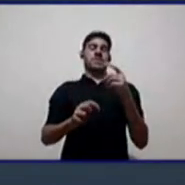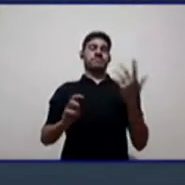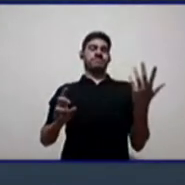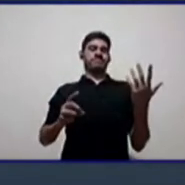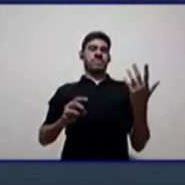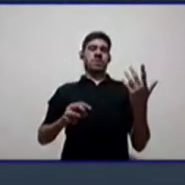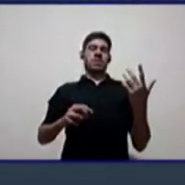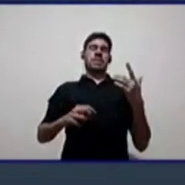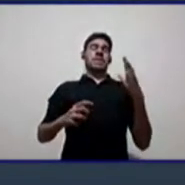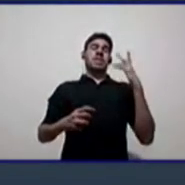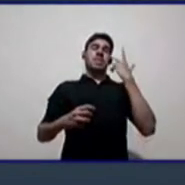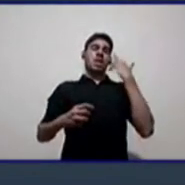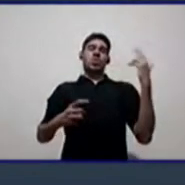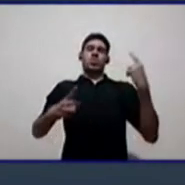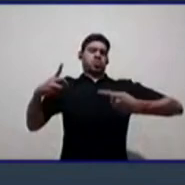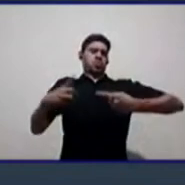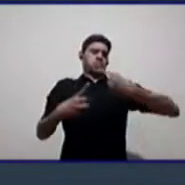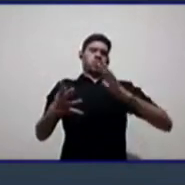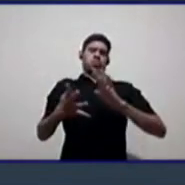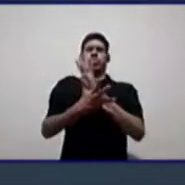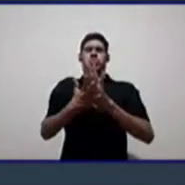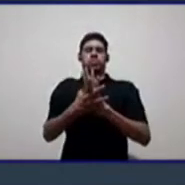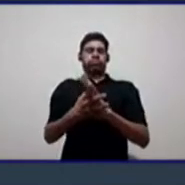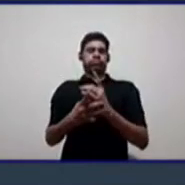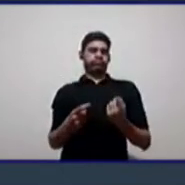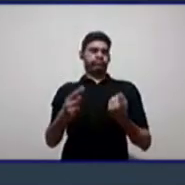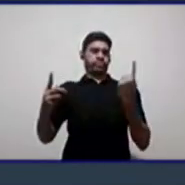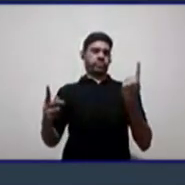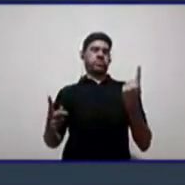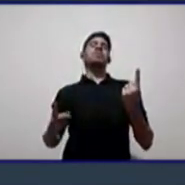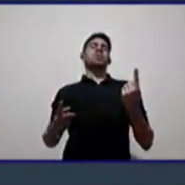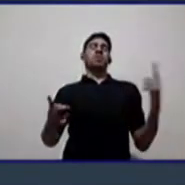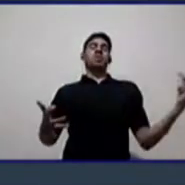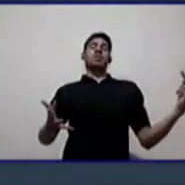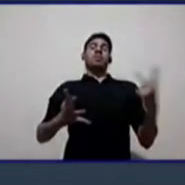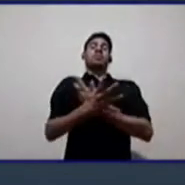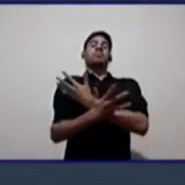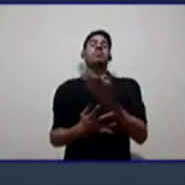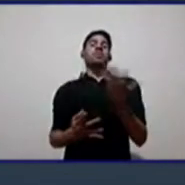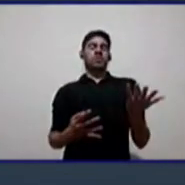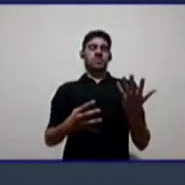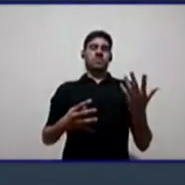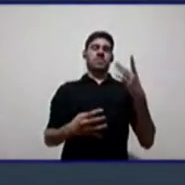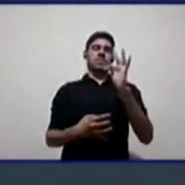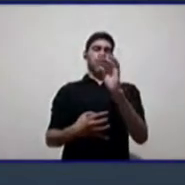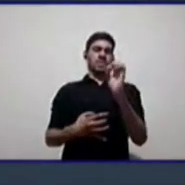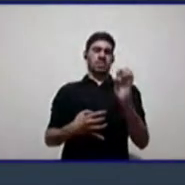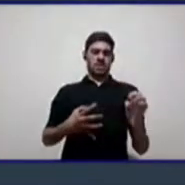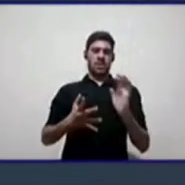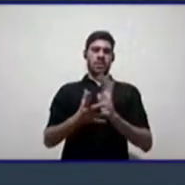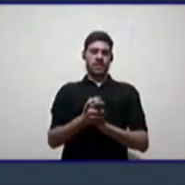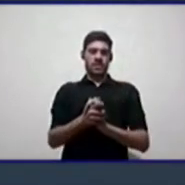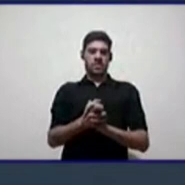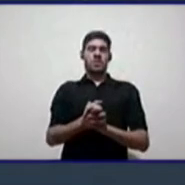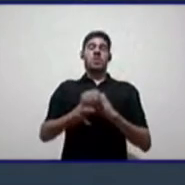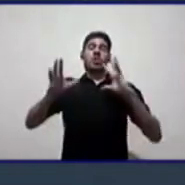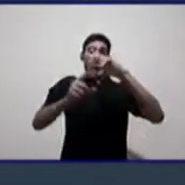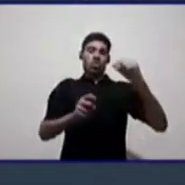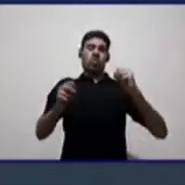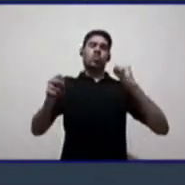de natureza indiscutivelmente excepcional, acarretou por parte do Tribunal Superior Eleitoral e de todo o